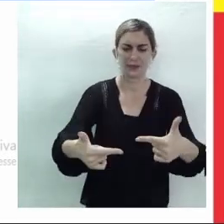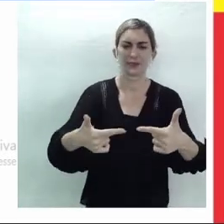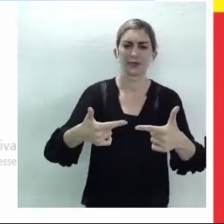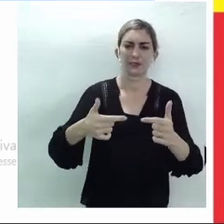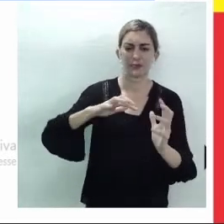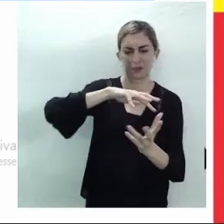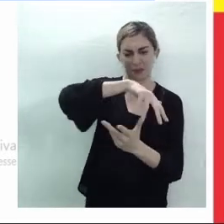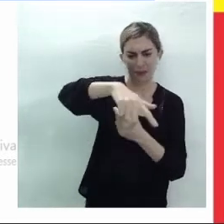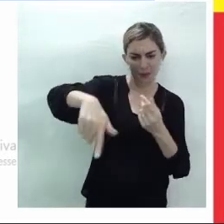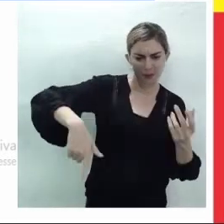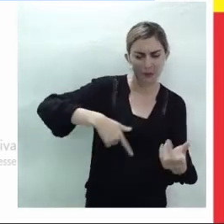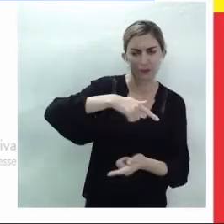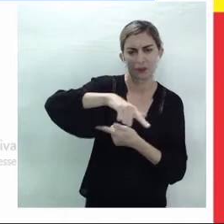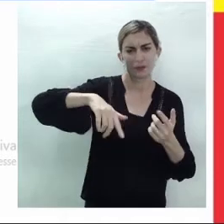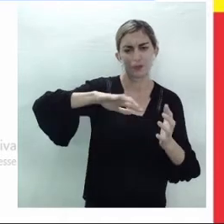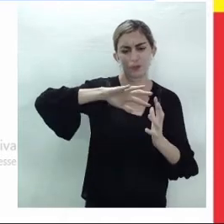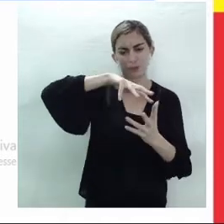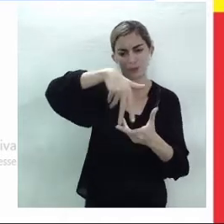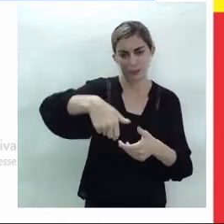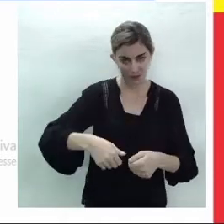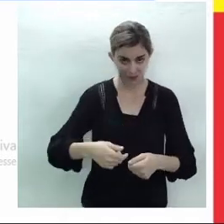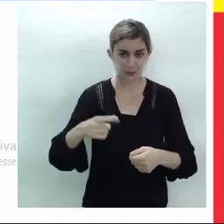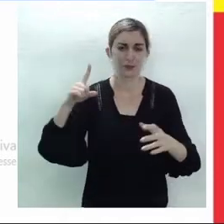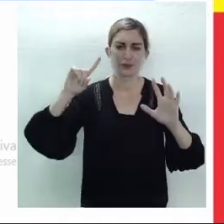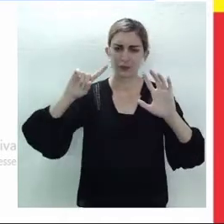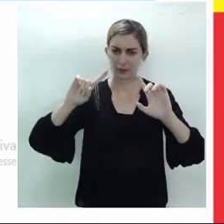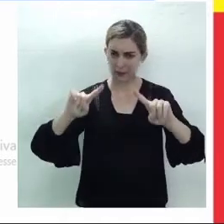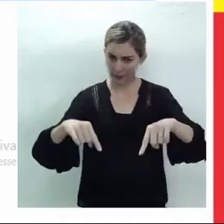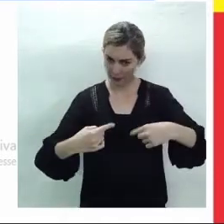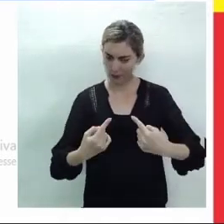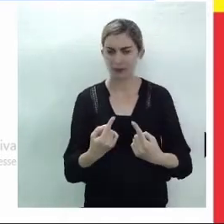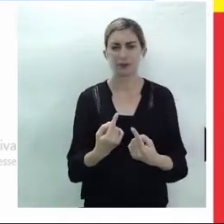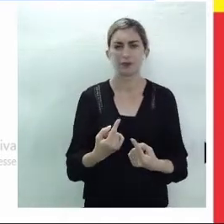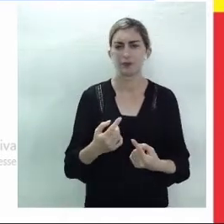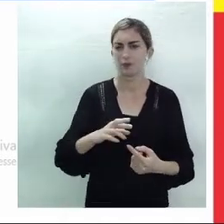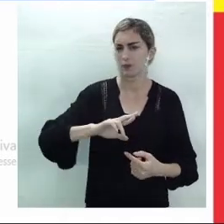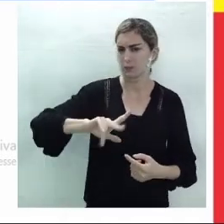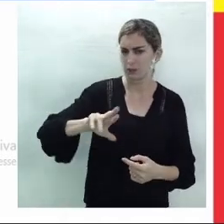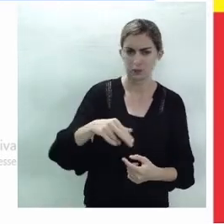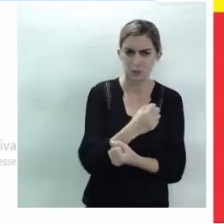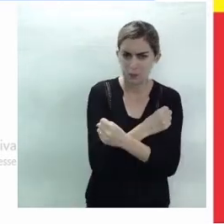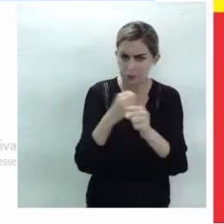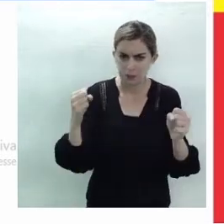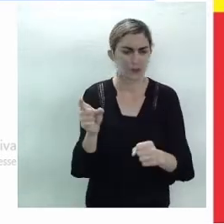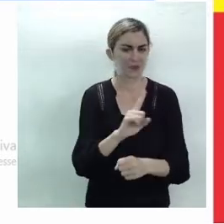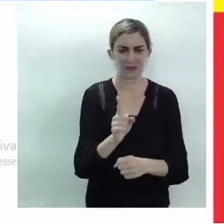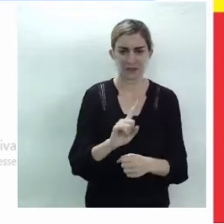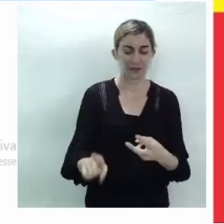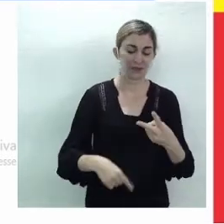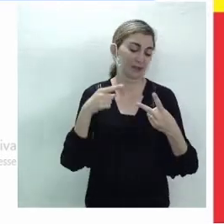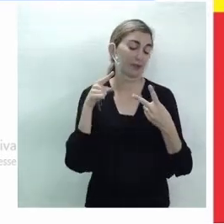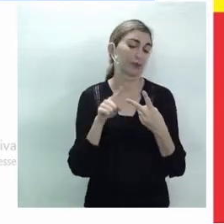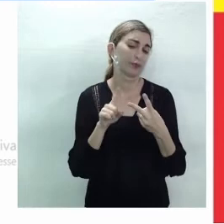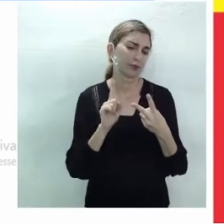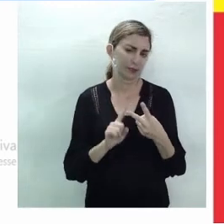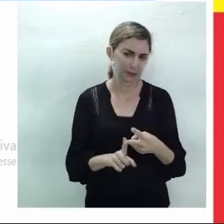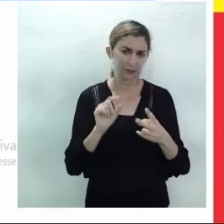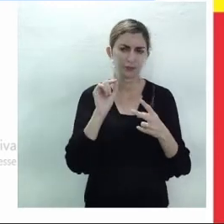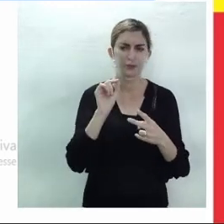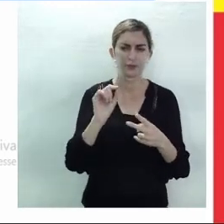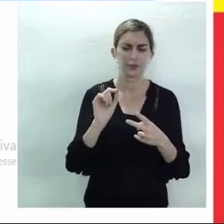da globalização. É um desafio, falei desafio, e não impossível. No segundo ponto, nós